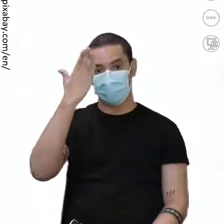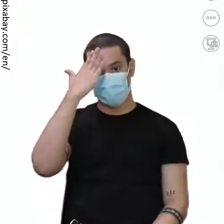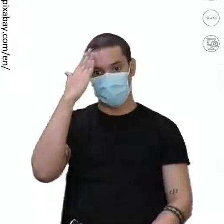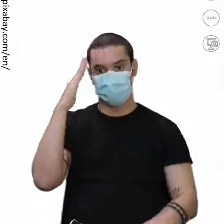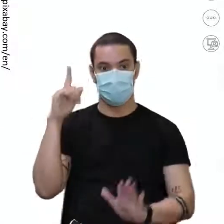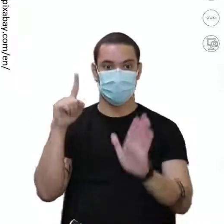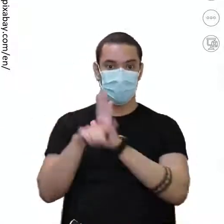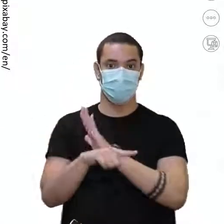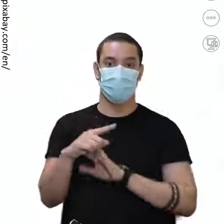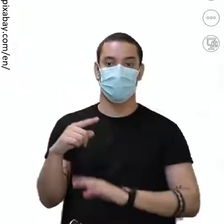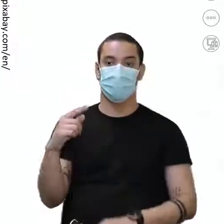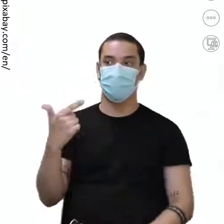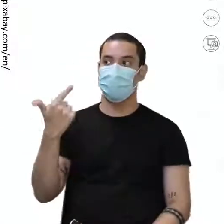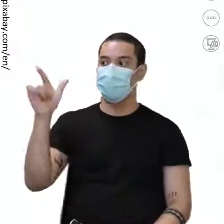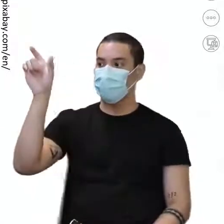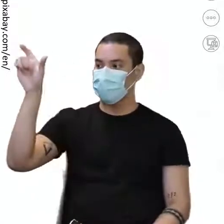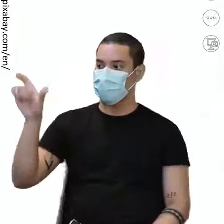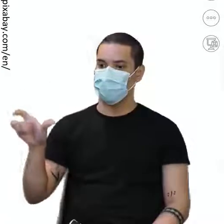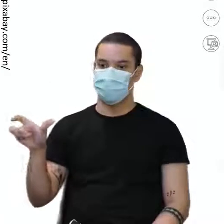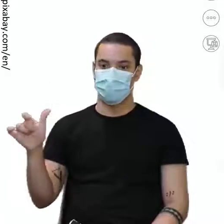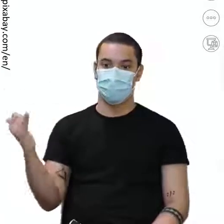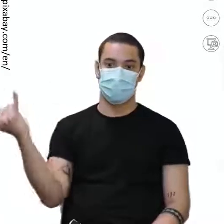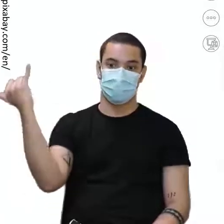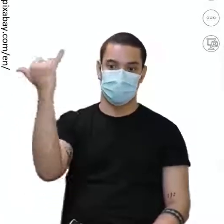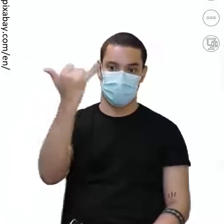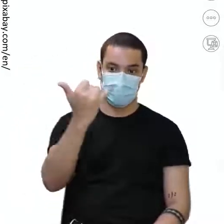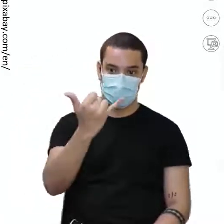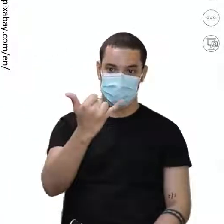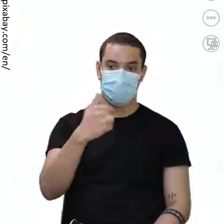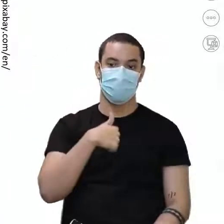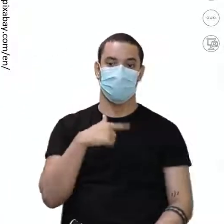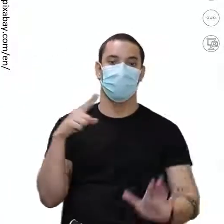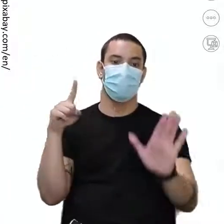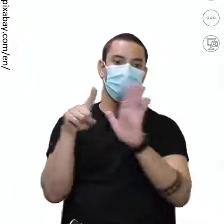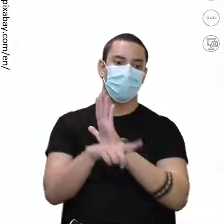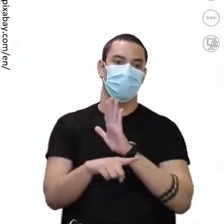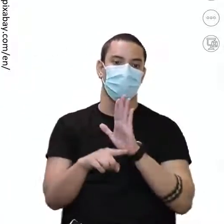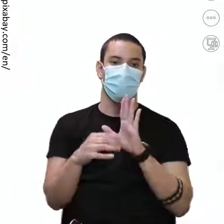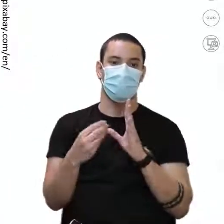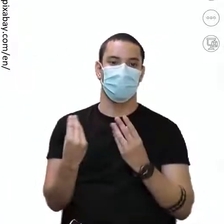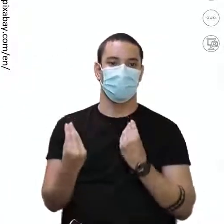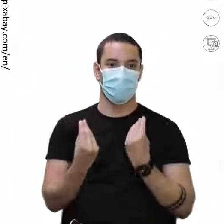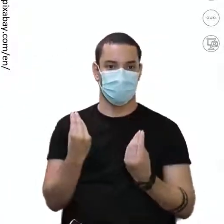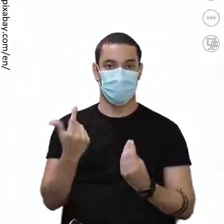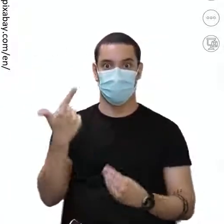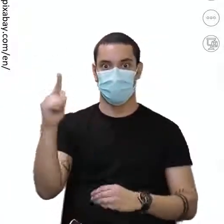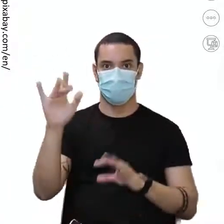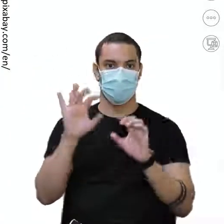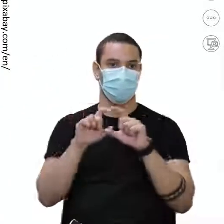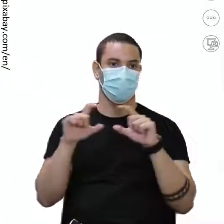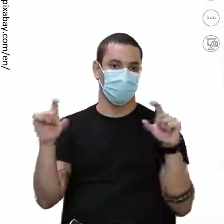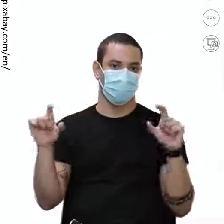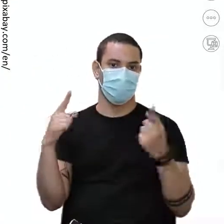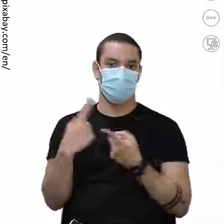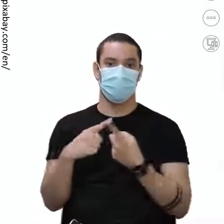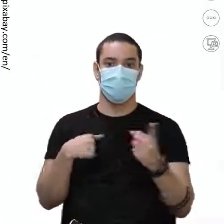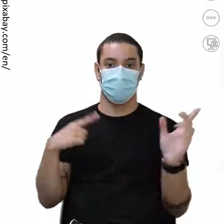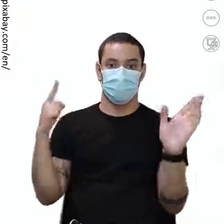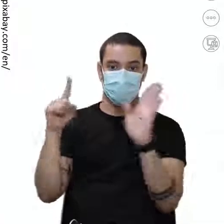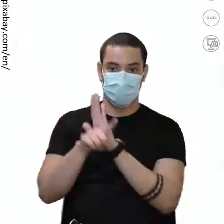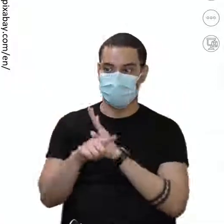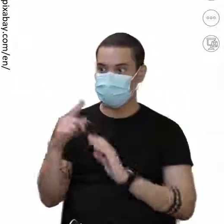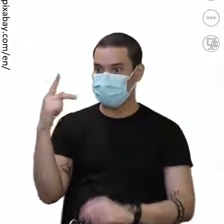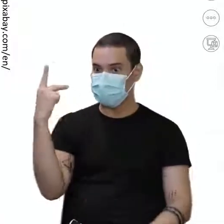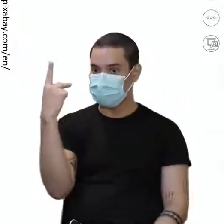Paulo para uma outra pessoa, aí eu falaria how long has he been swimming? Porque eu estou perguntando do Paulo para